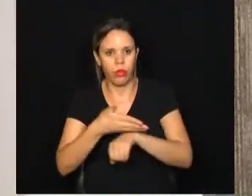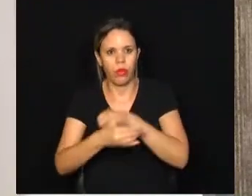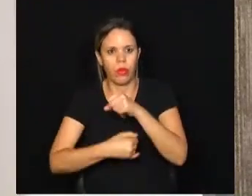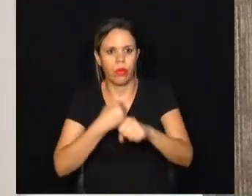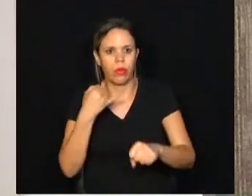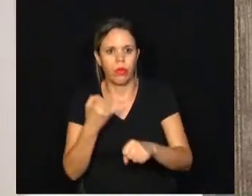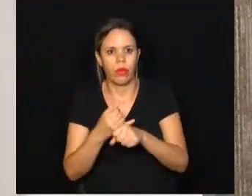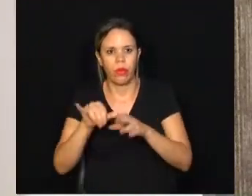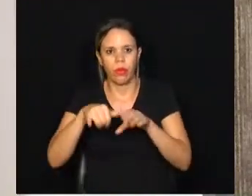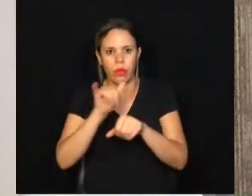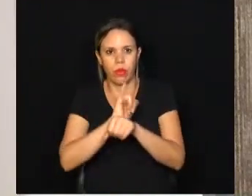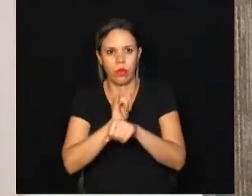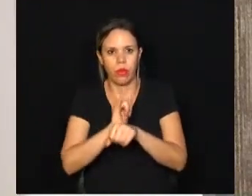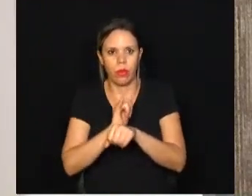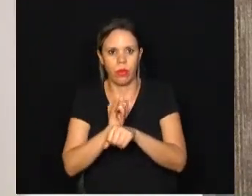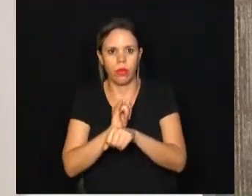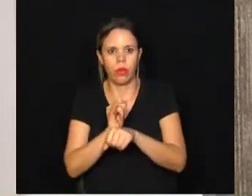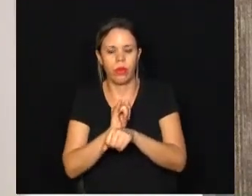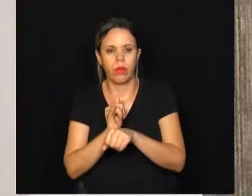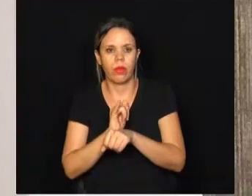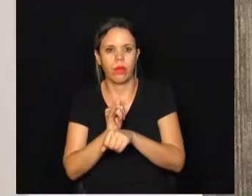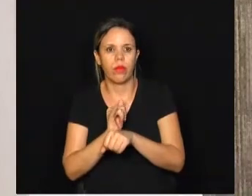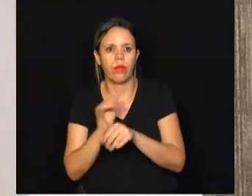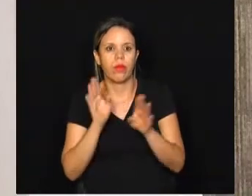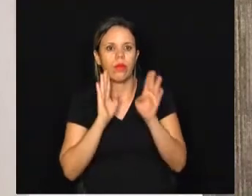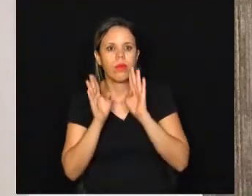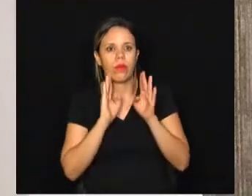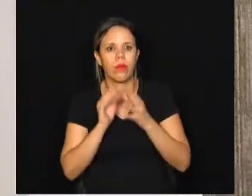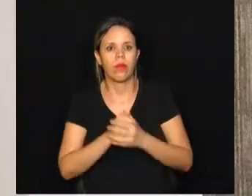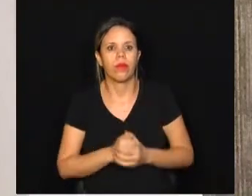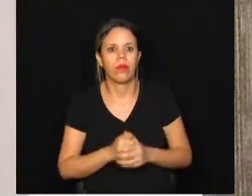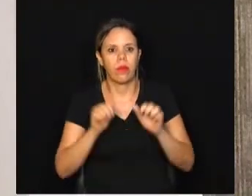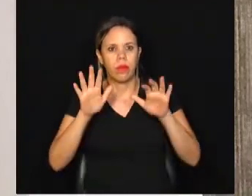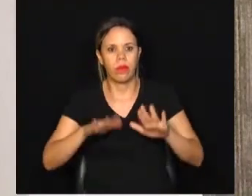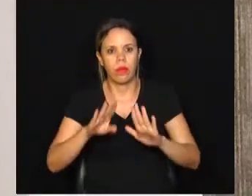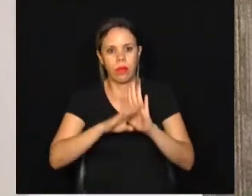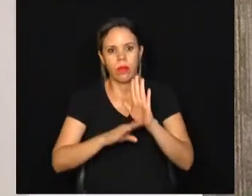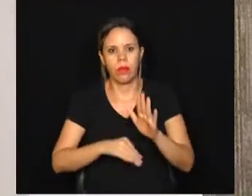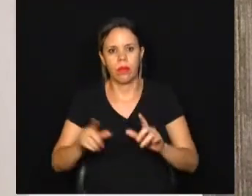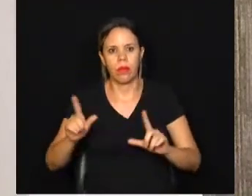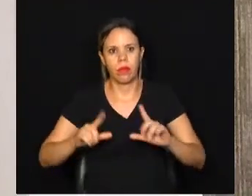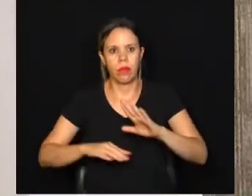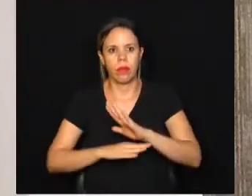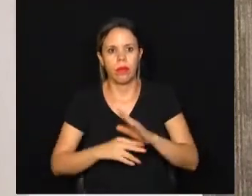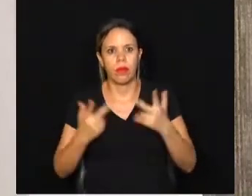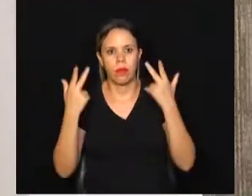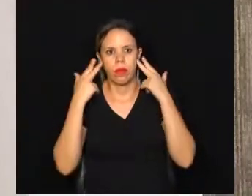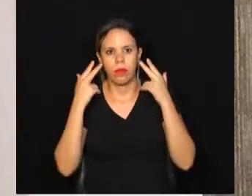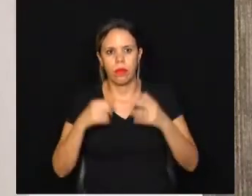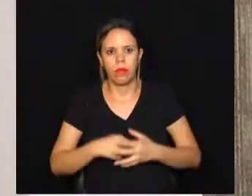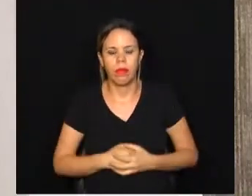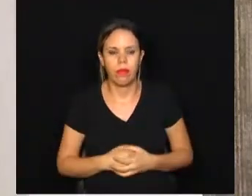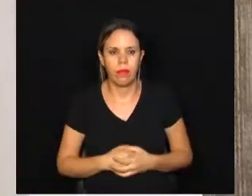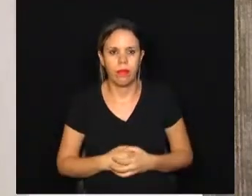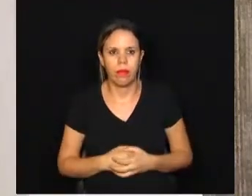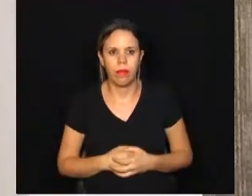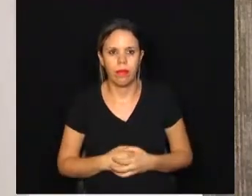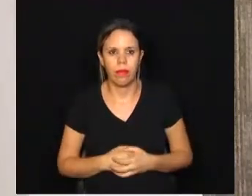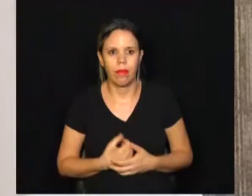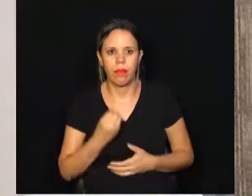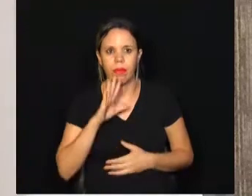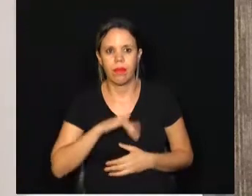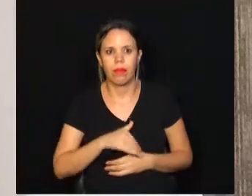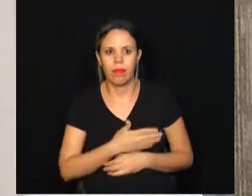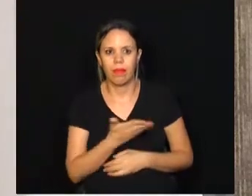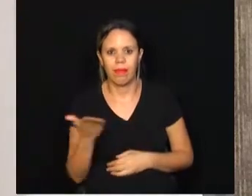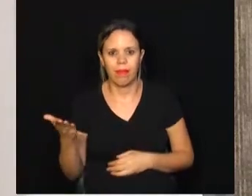página no YouTube e também a nossa página no Facebook. Fique agora com a programação normal da TV Câmara Campinas. Uma ótima